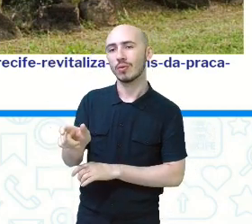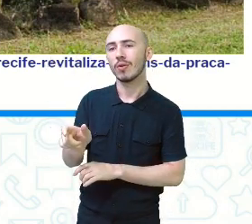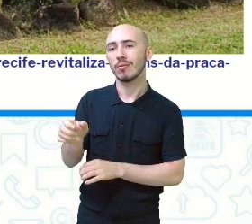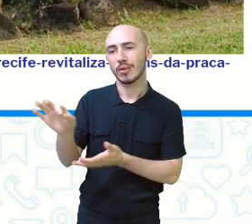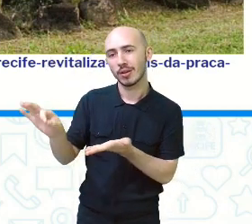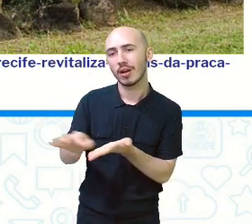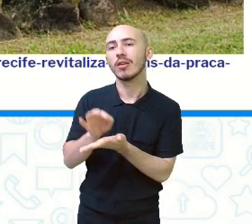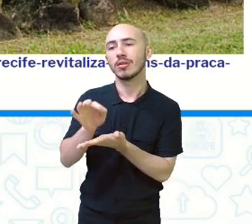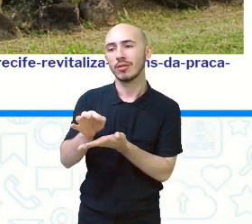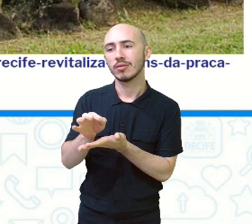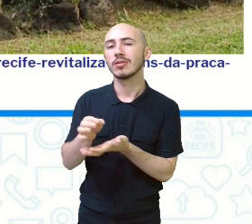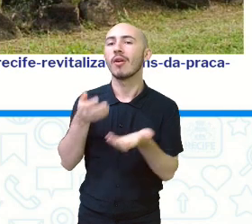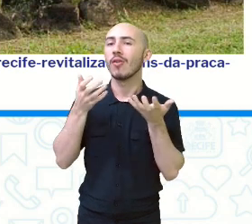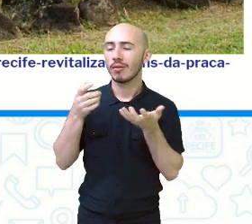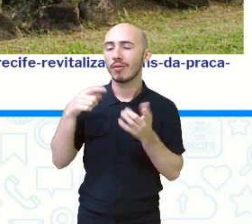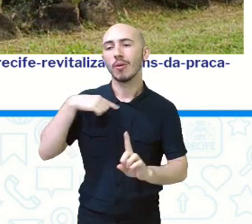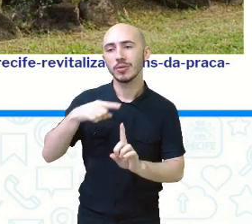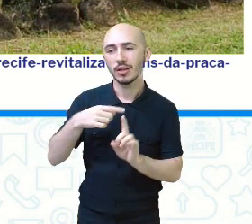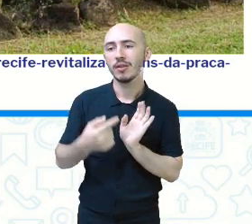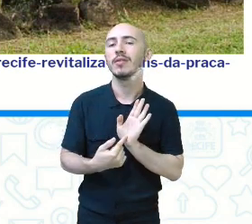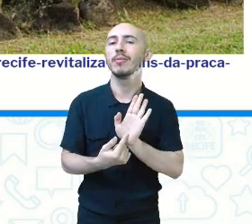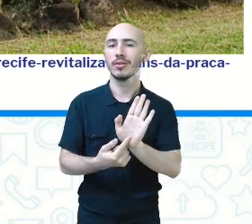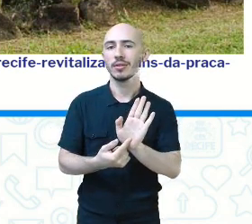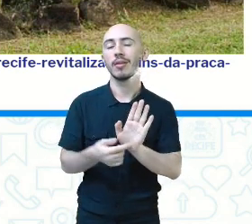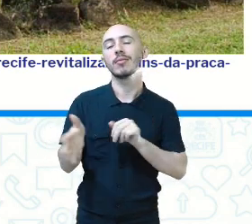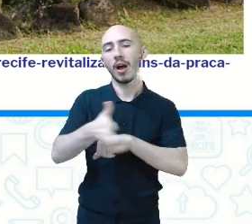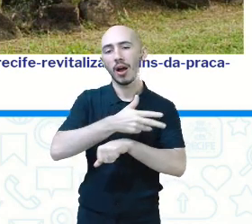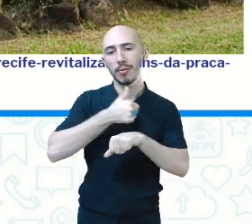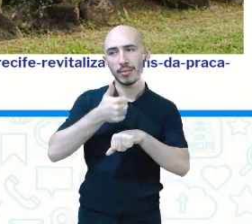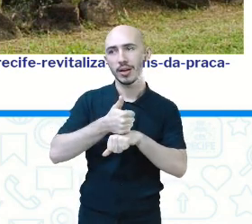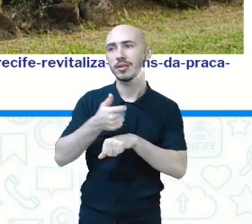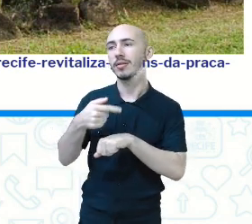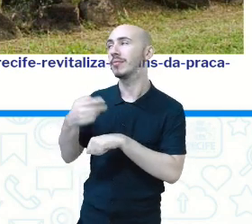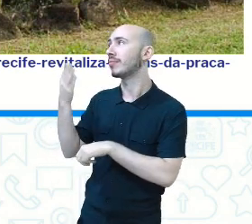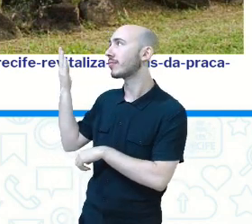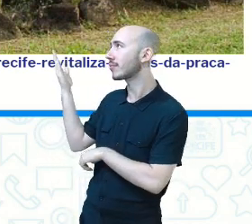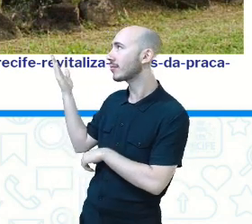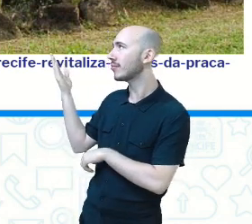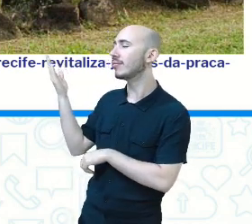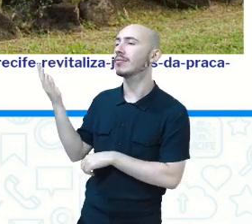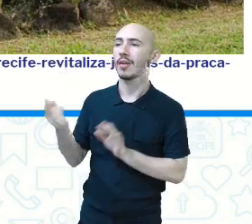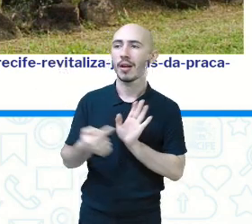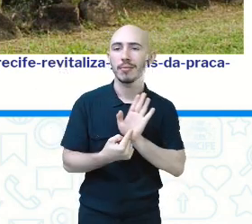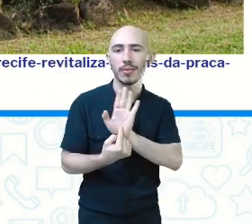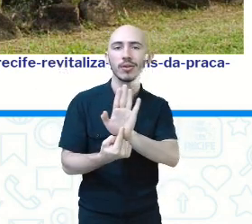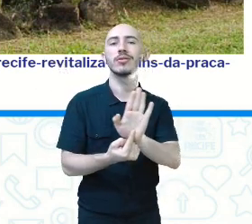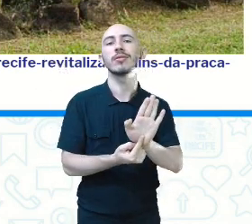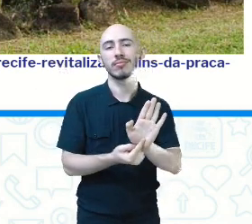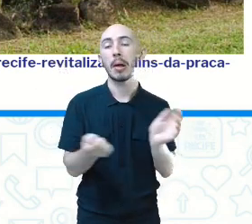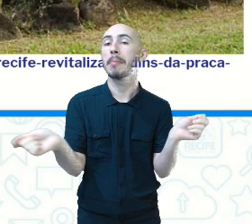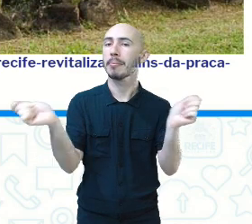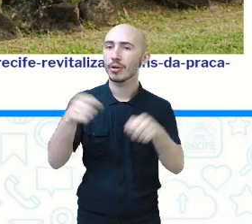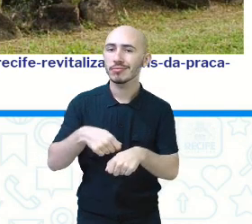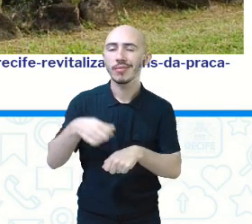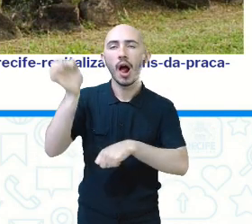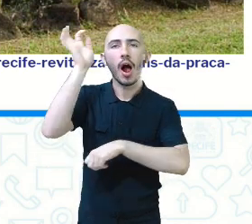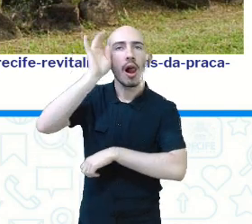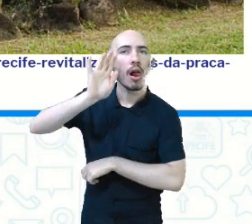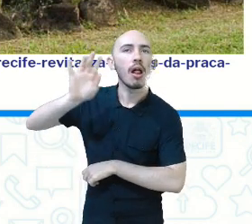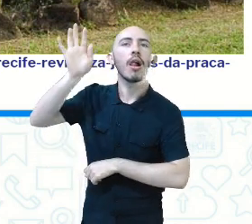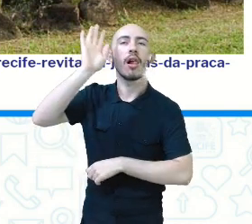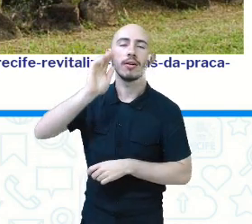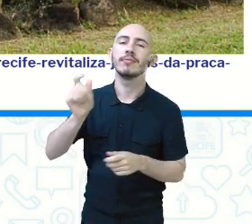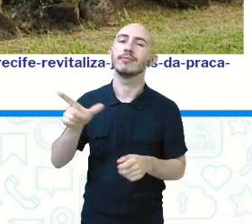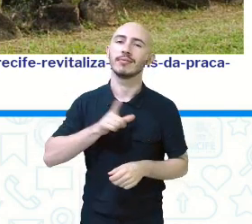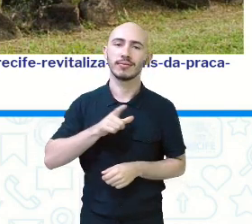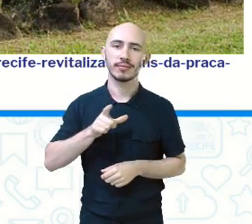isso para a gente. Então, a Praça Euclides da Cunha tem essa possibilidade imaginativa.